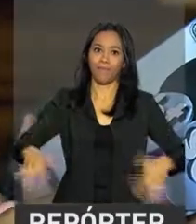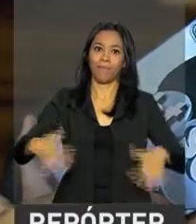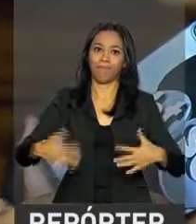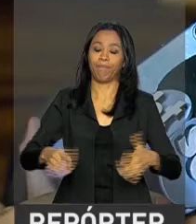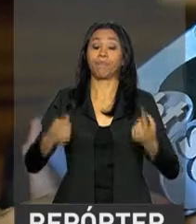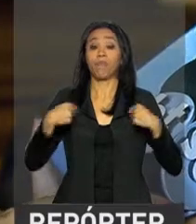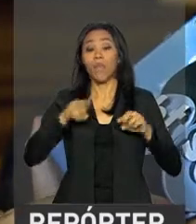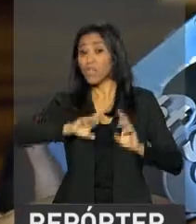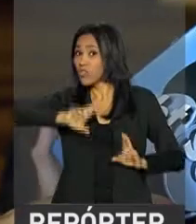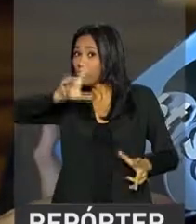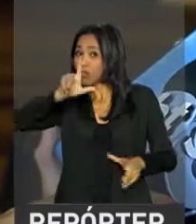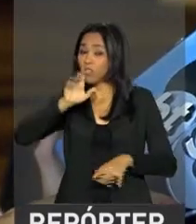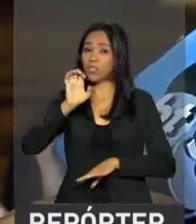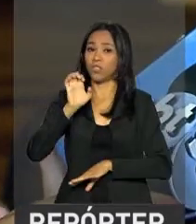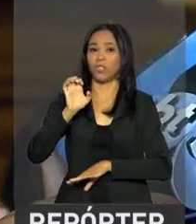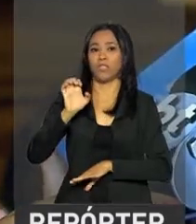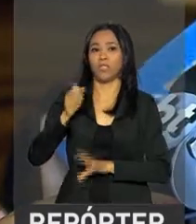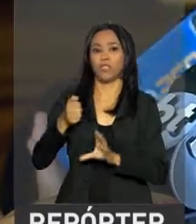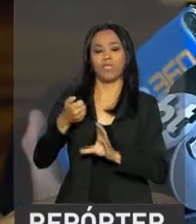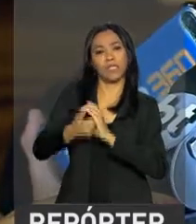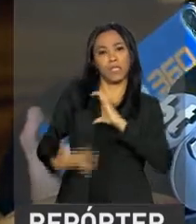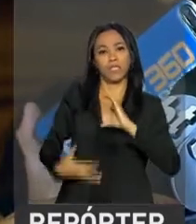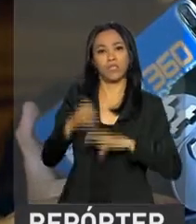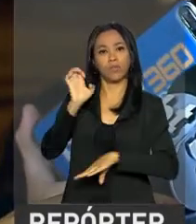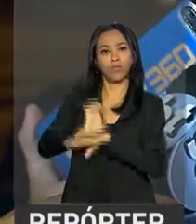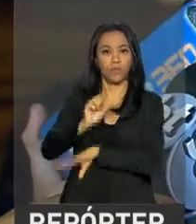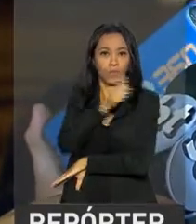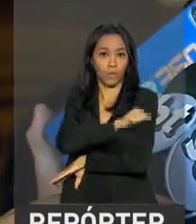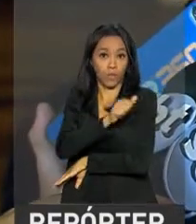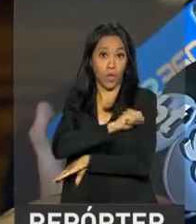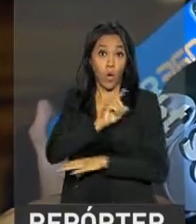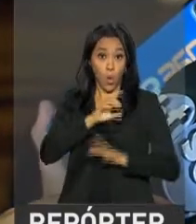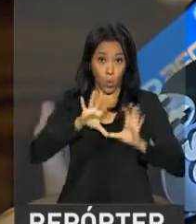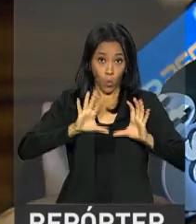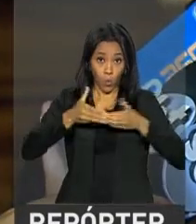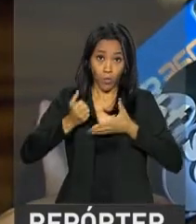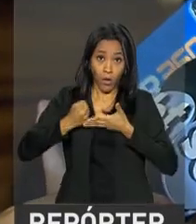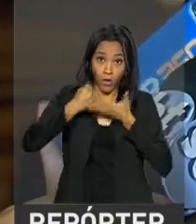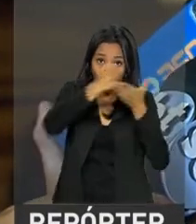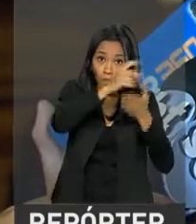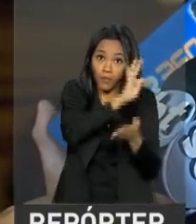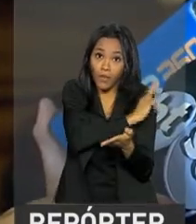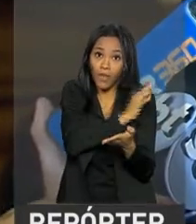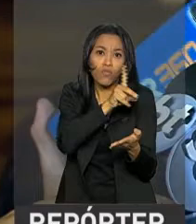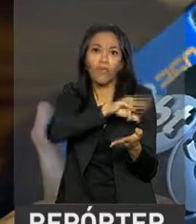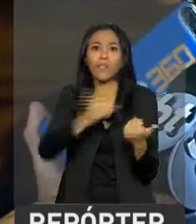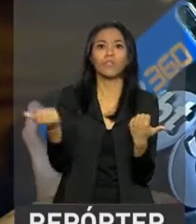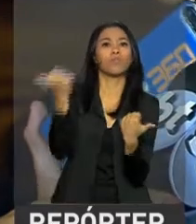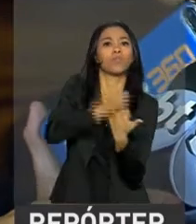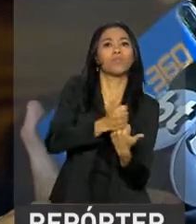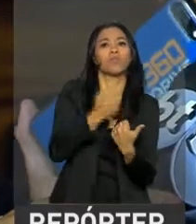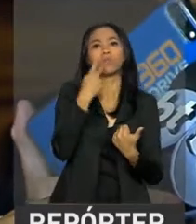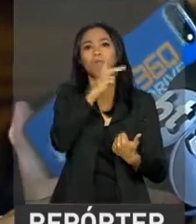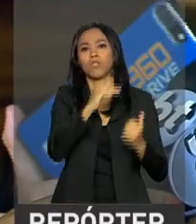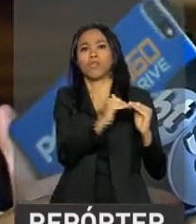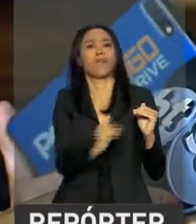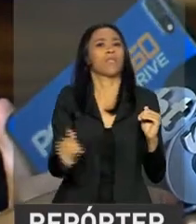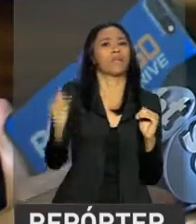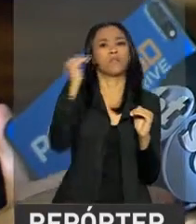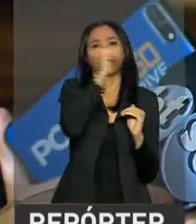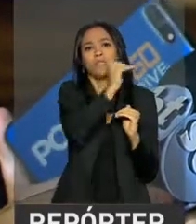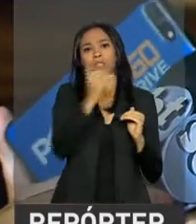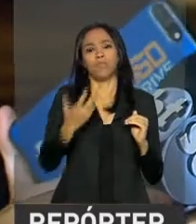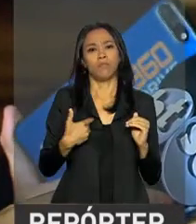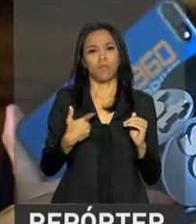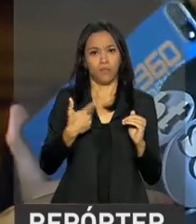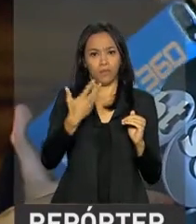completamente diferente do Rio de Janeiro. O apoio técnico não se sobrepõe à autoridade do governador, não se sobrepõe à